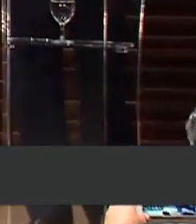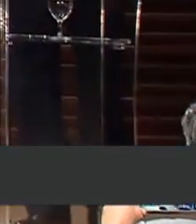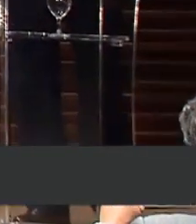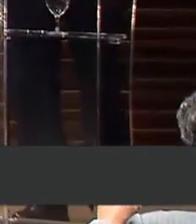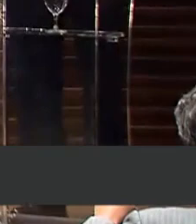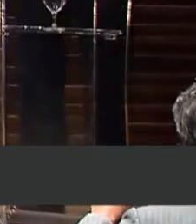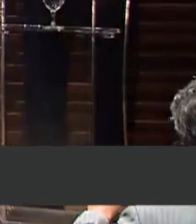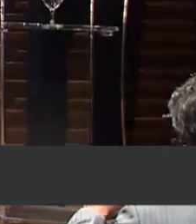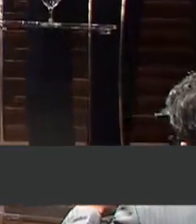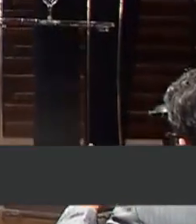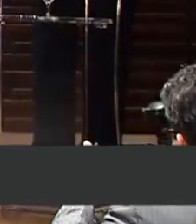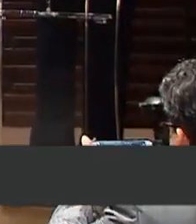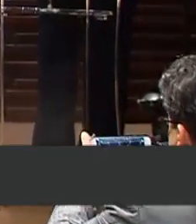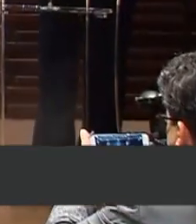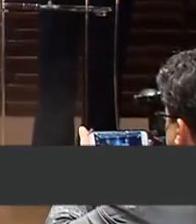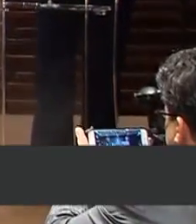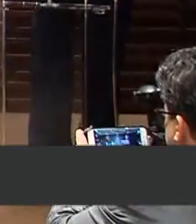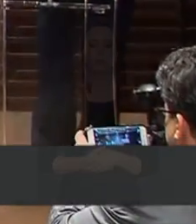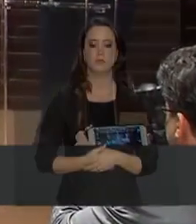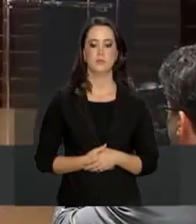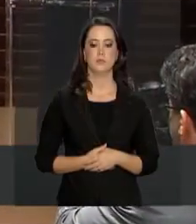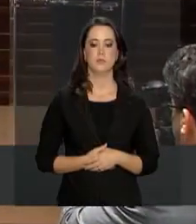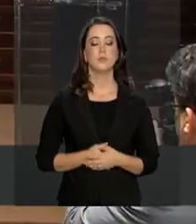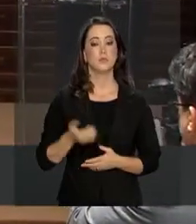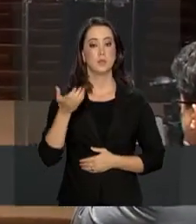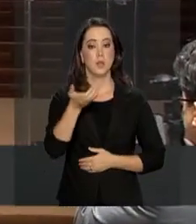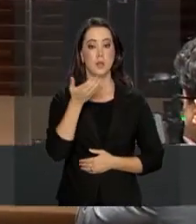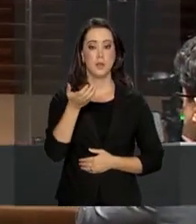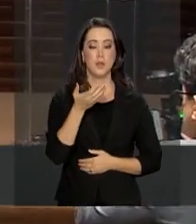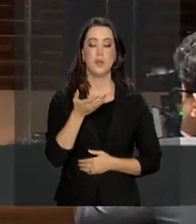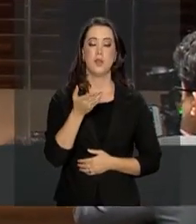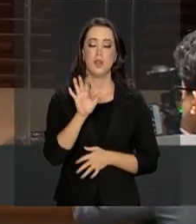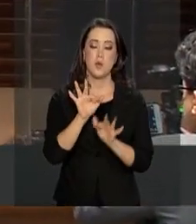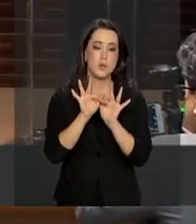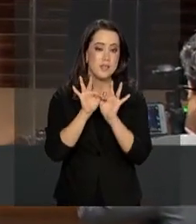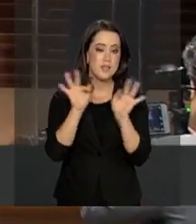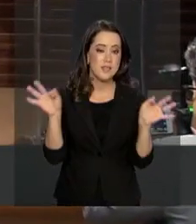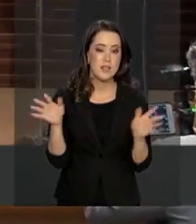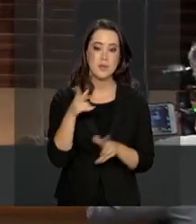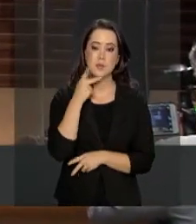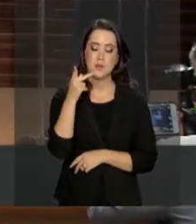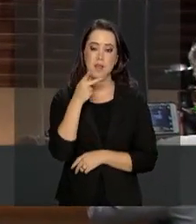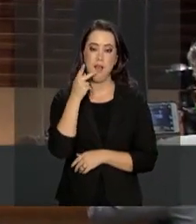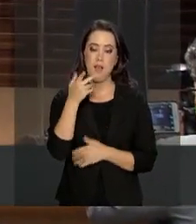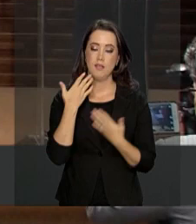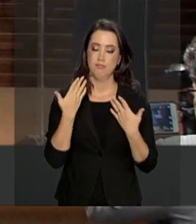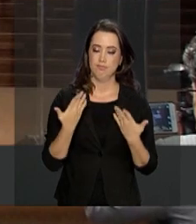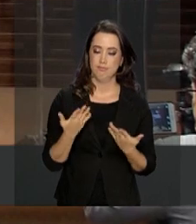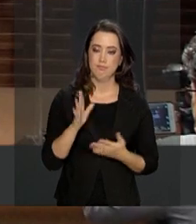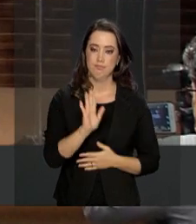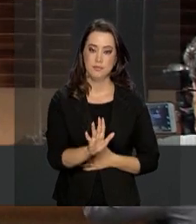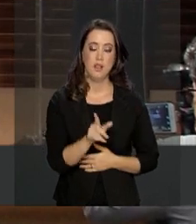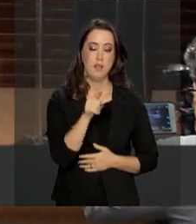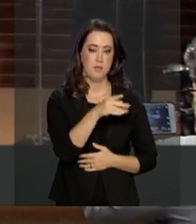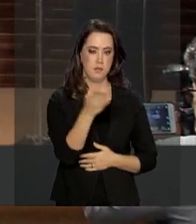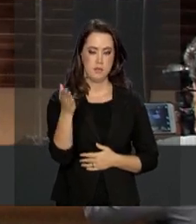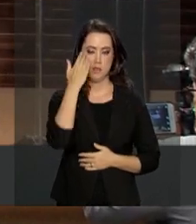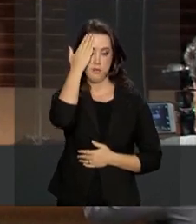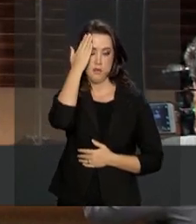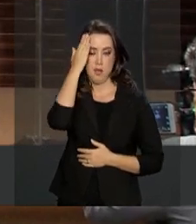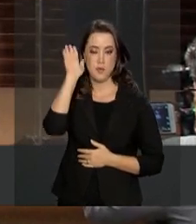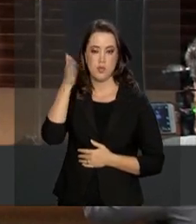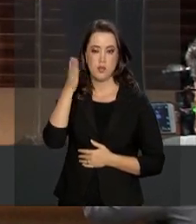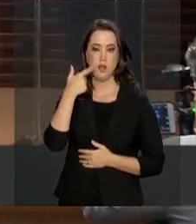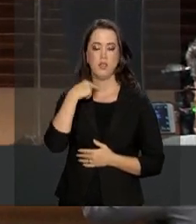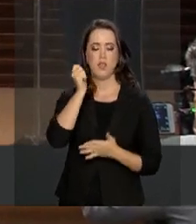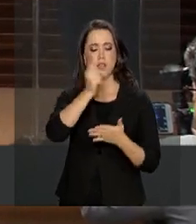eu quero fazer o possível e para informatizar esta minha manifestação pois sabe que tem aqui um